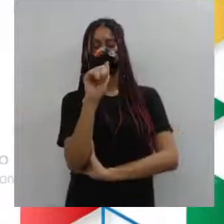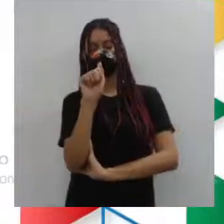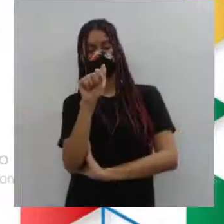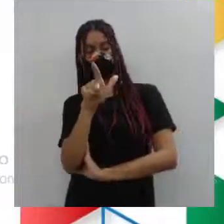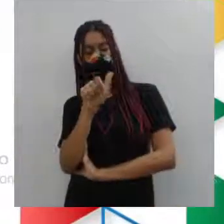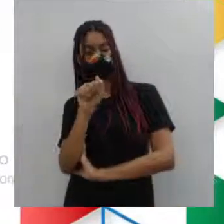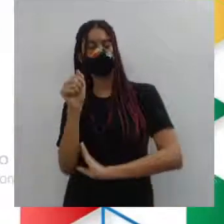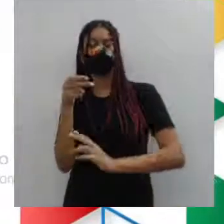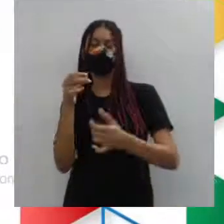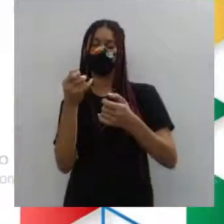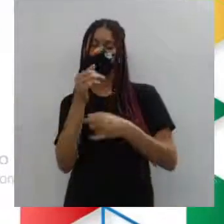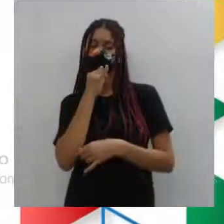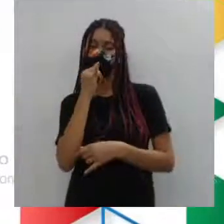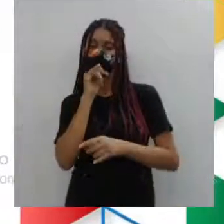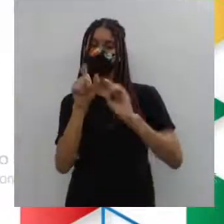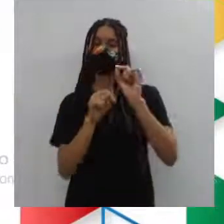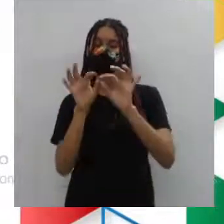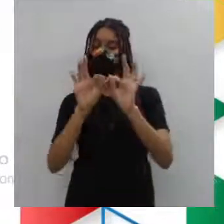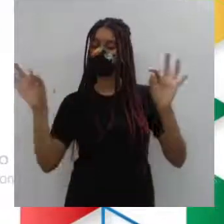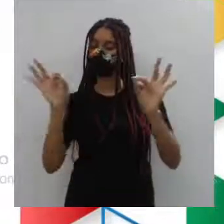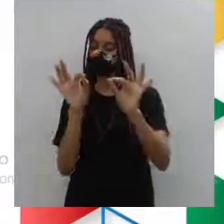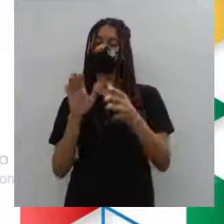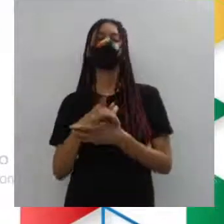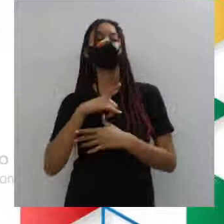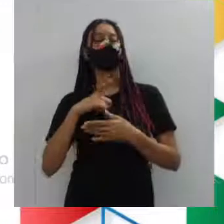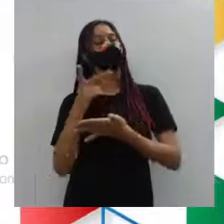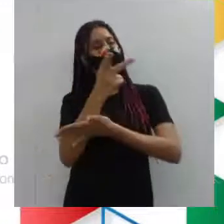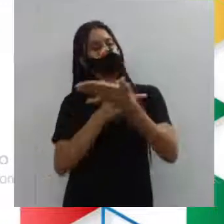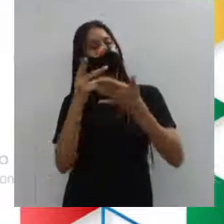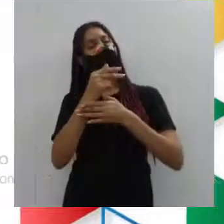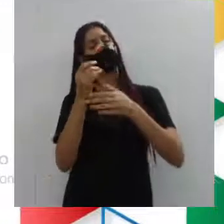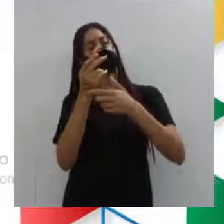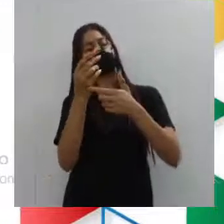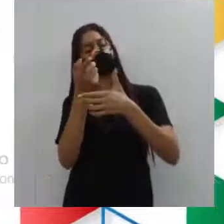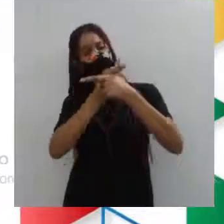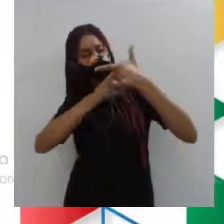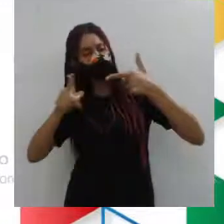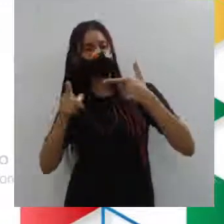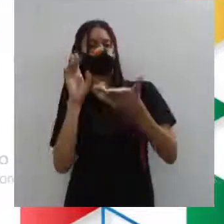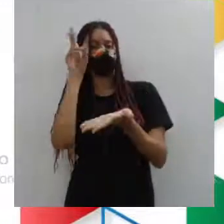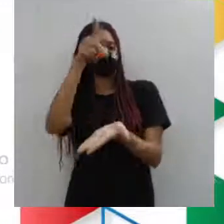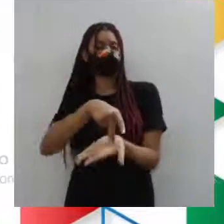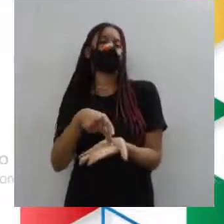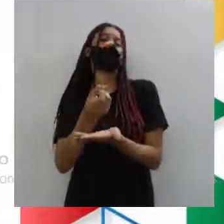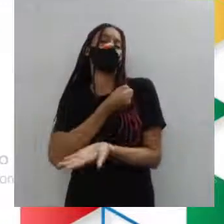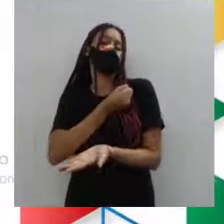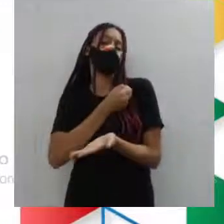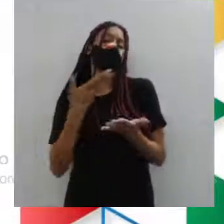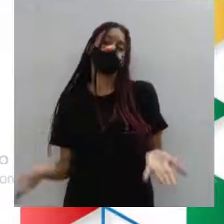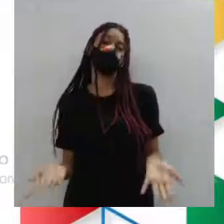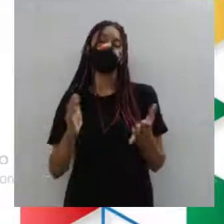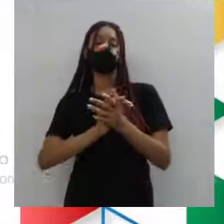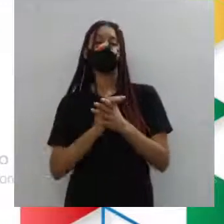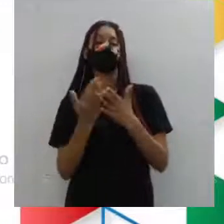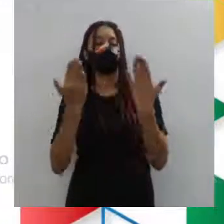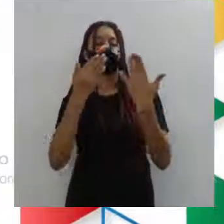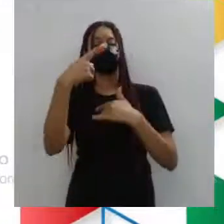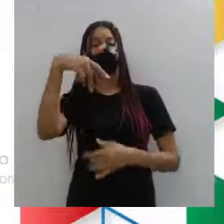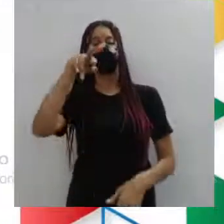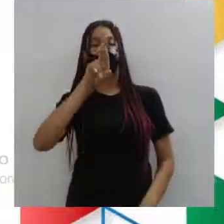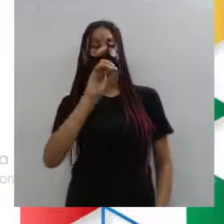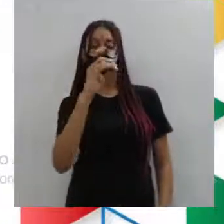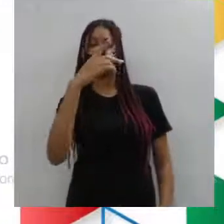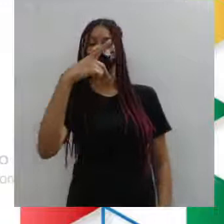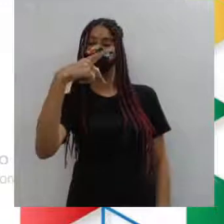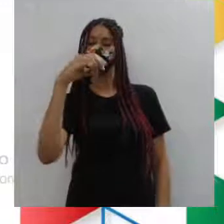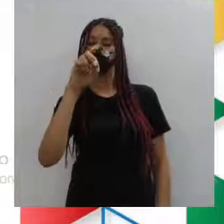a medida do comprimento no desenho dividida pelo comprimento real, ou seja, uma proporção entre o